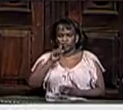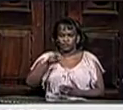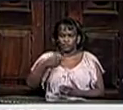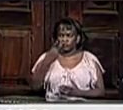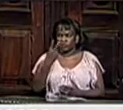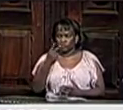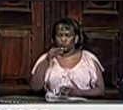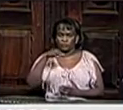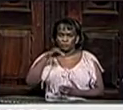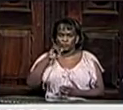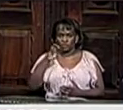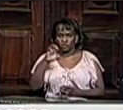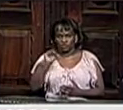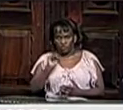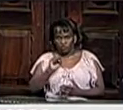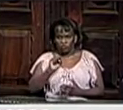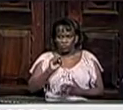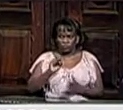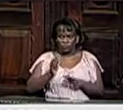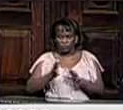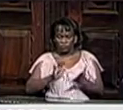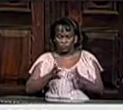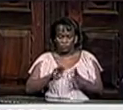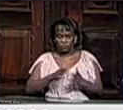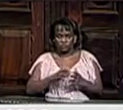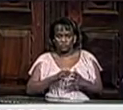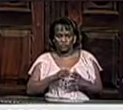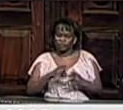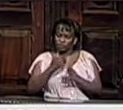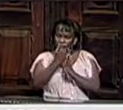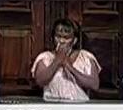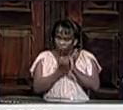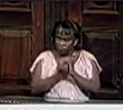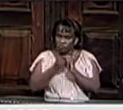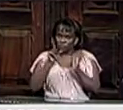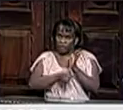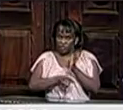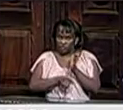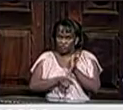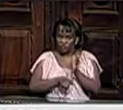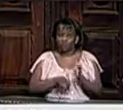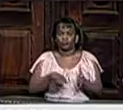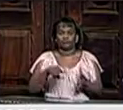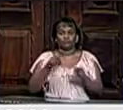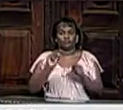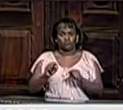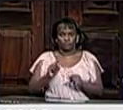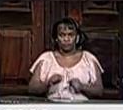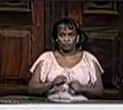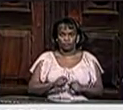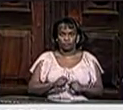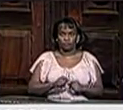15,2 bilhões da diferença negativa entre